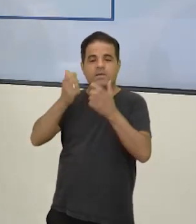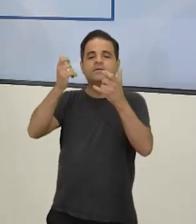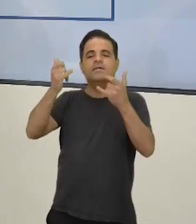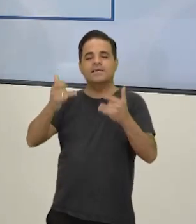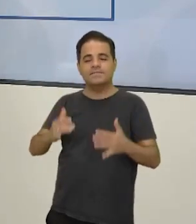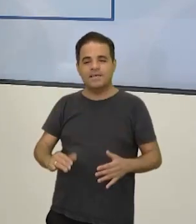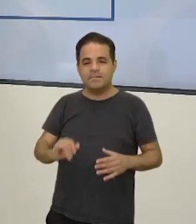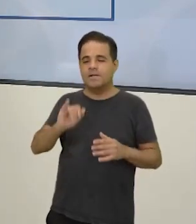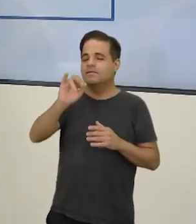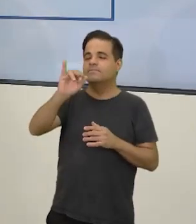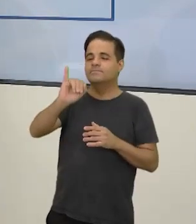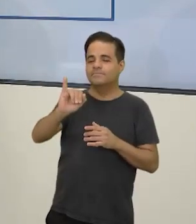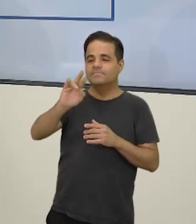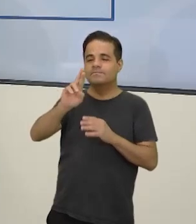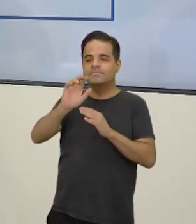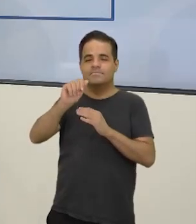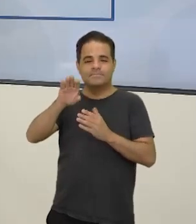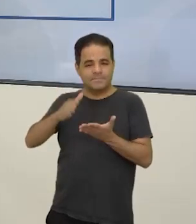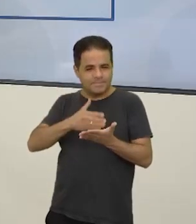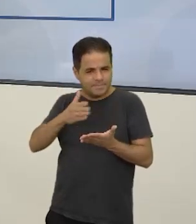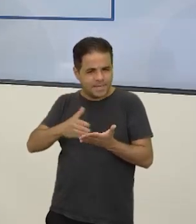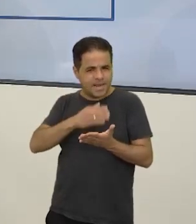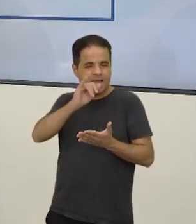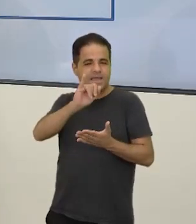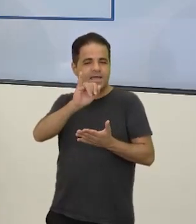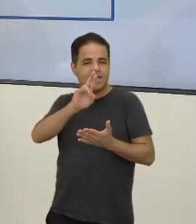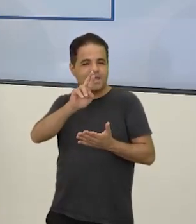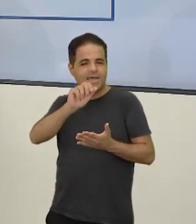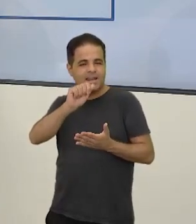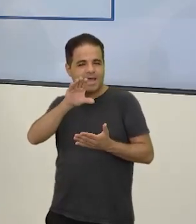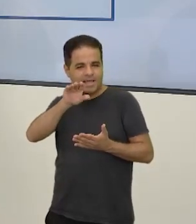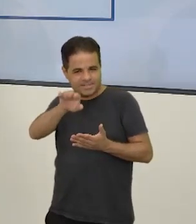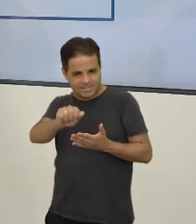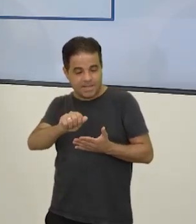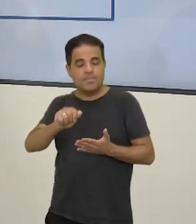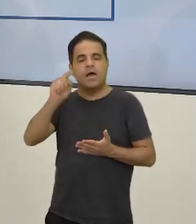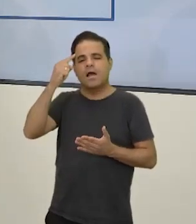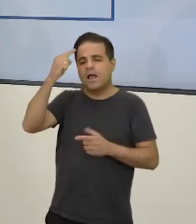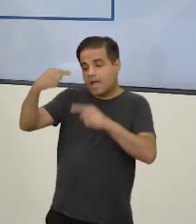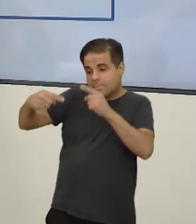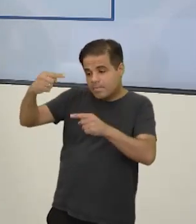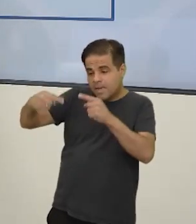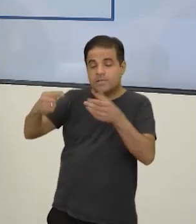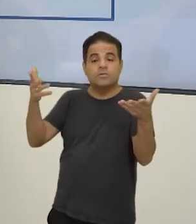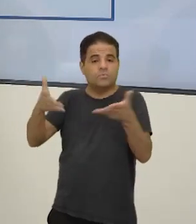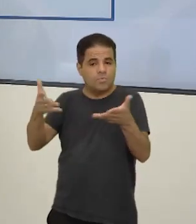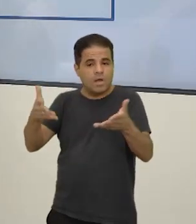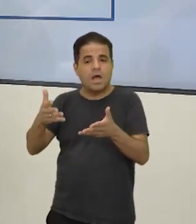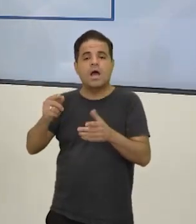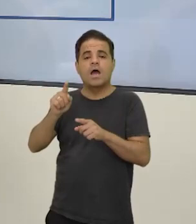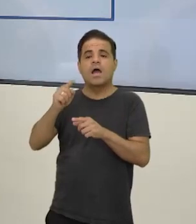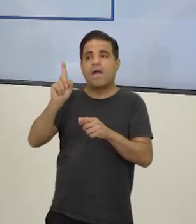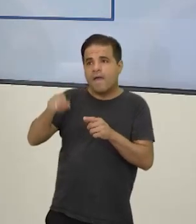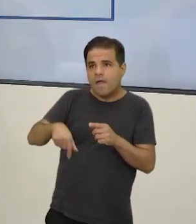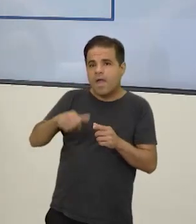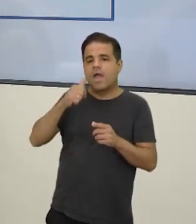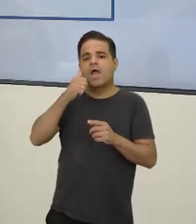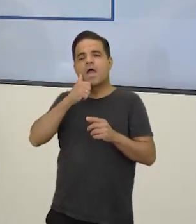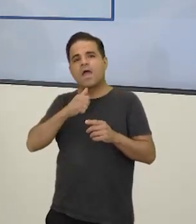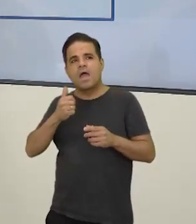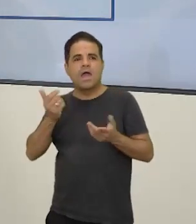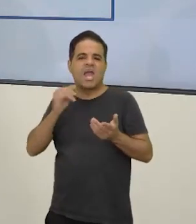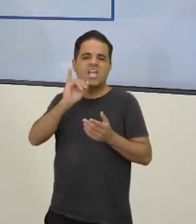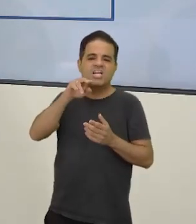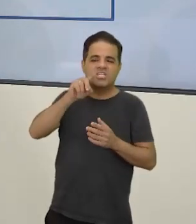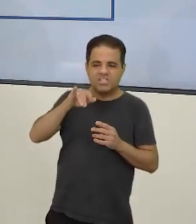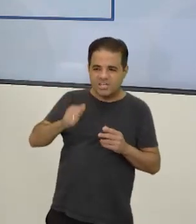Iracema e nossa, Iracema, é tanta coisa para falar, né? É até do debate atual, por exemplo, debater se é Índia ou se é indígena,